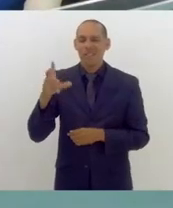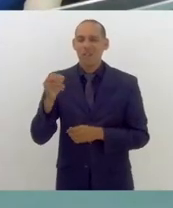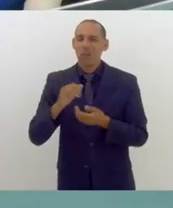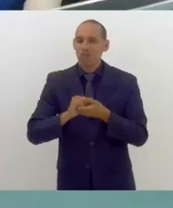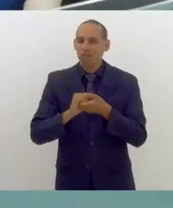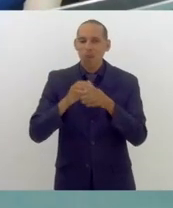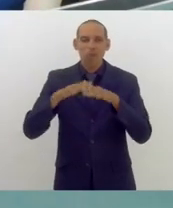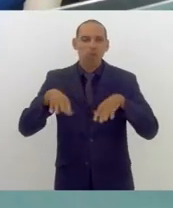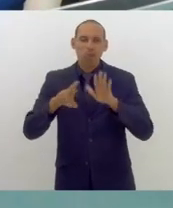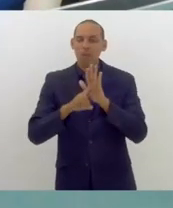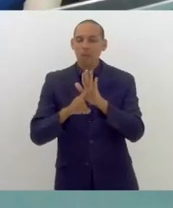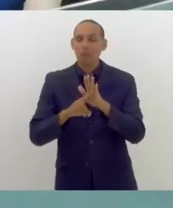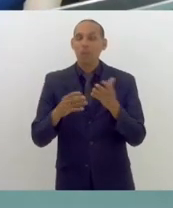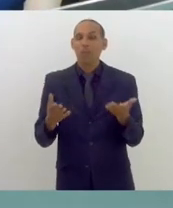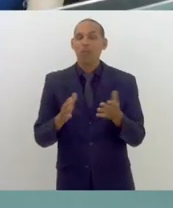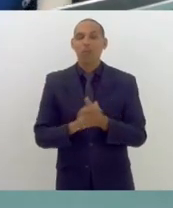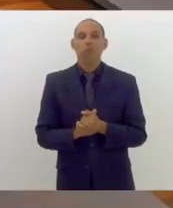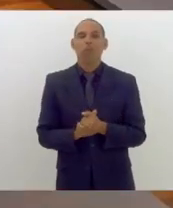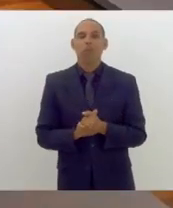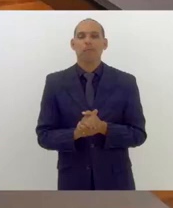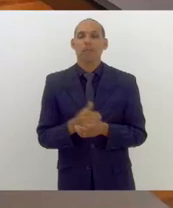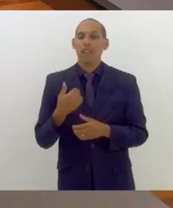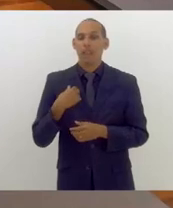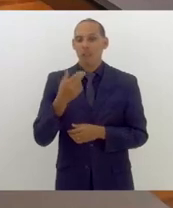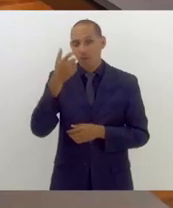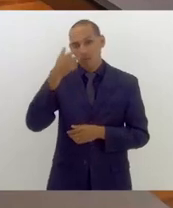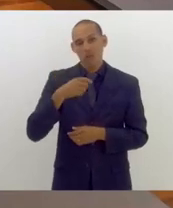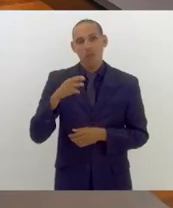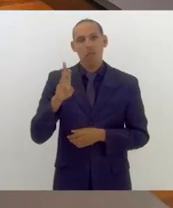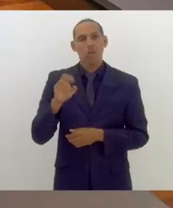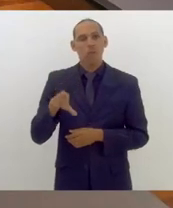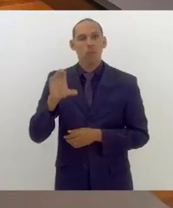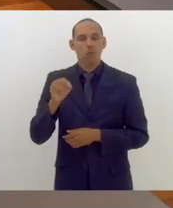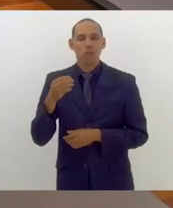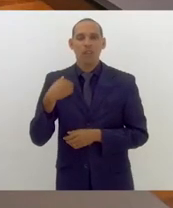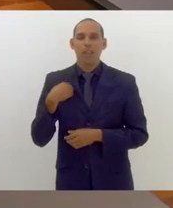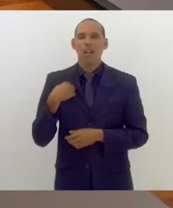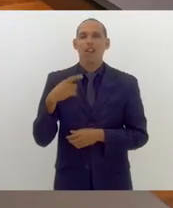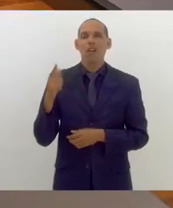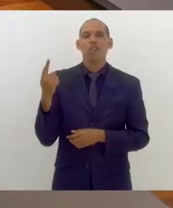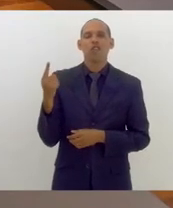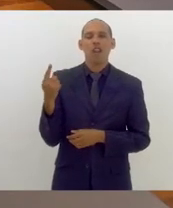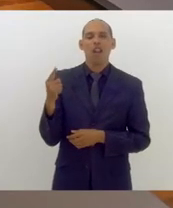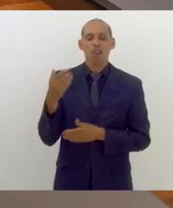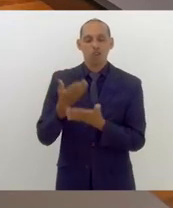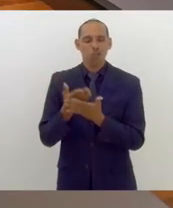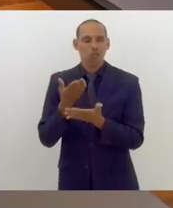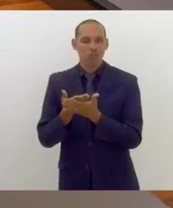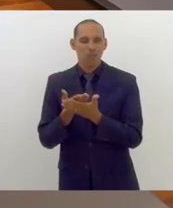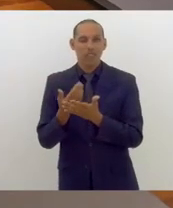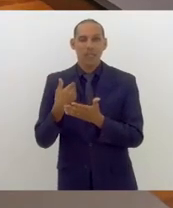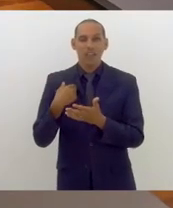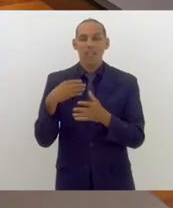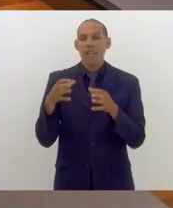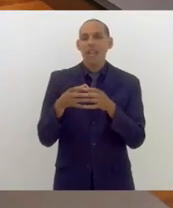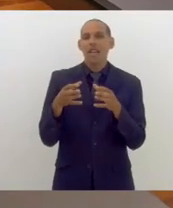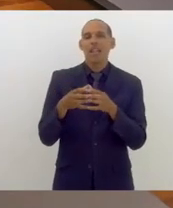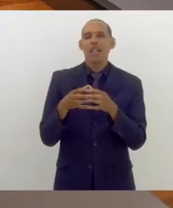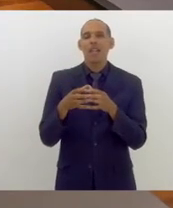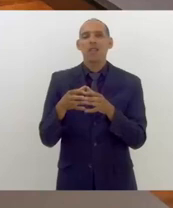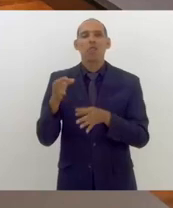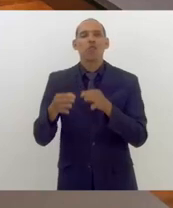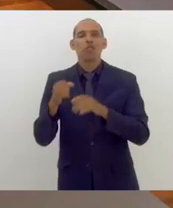os representantes aqui bom me apresentaram eu sou Bruno sou geógrafo sou da equipe de Justiça socioambiental do Gabinete do deputado Flávio